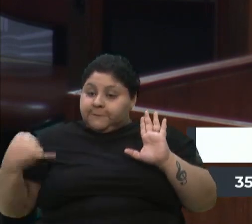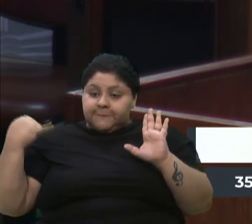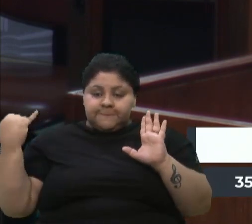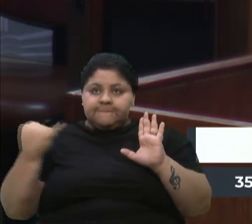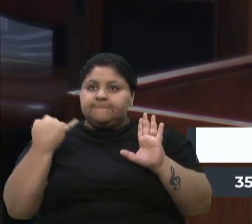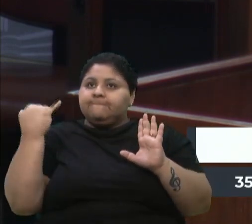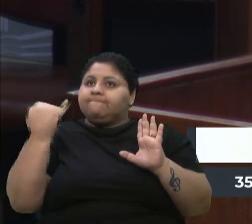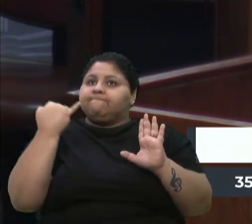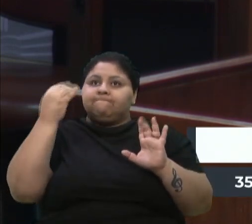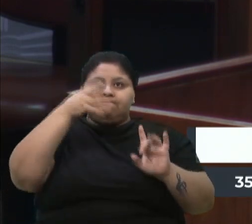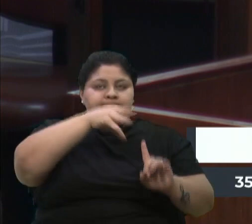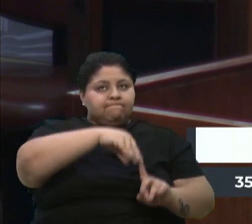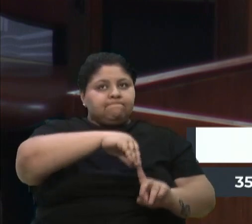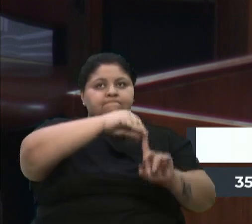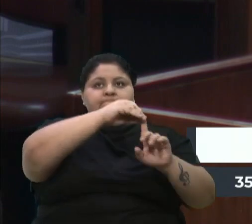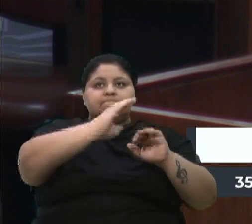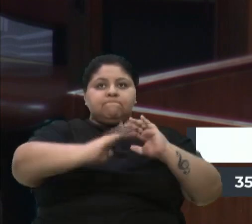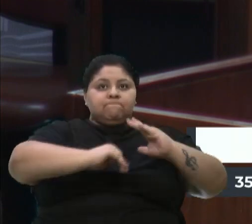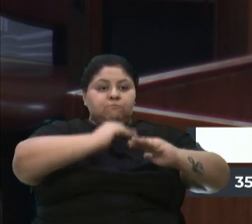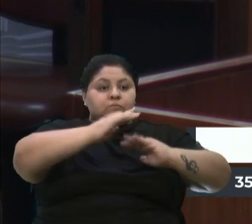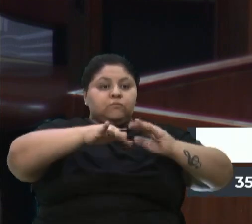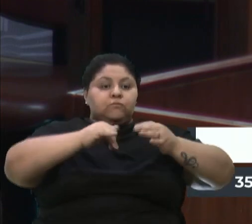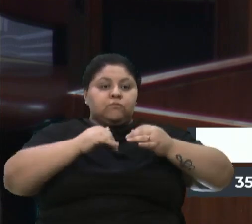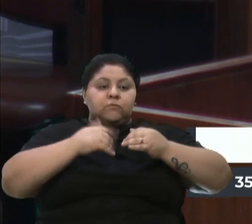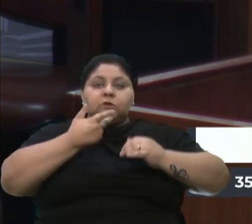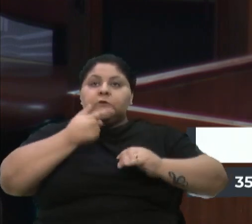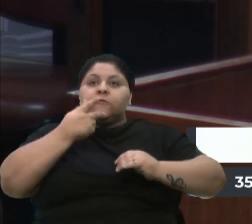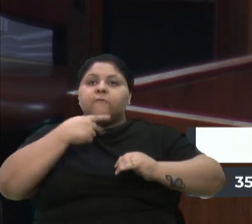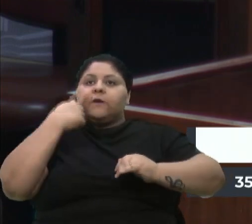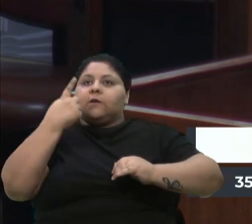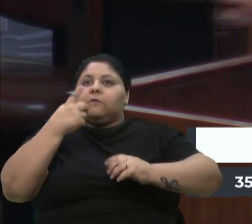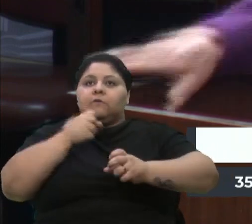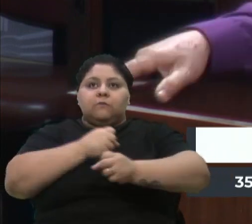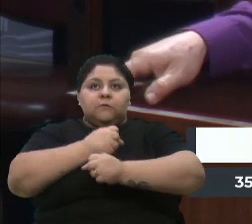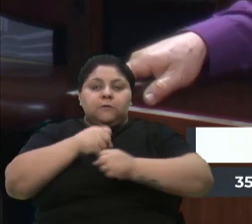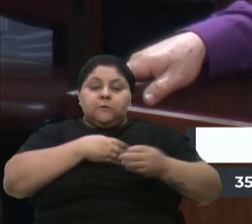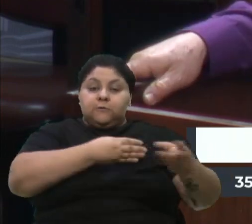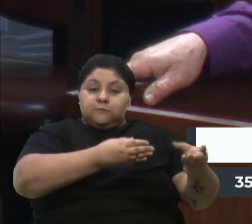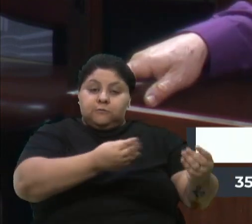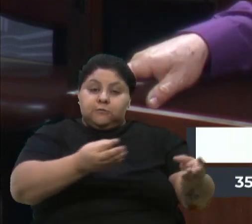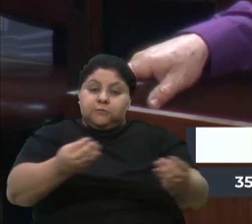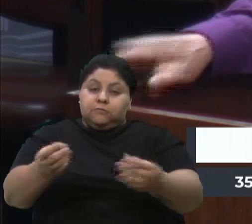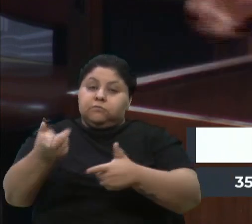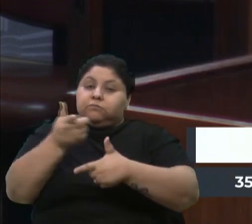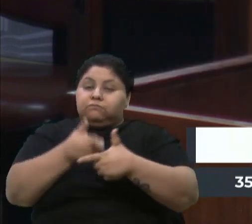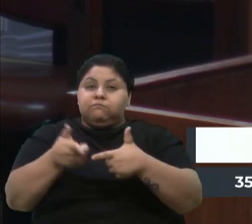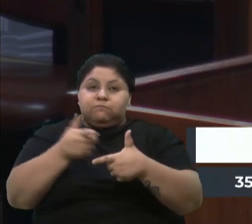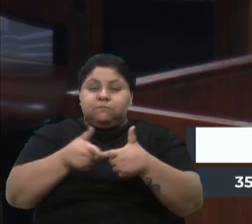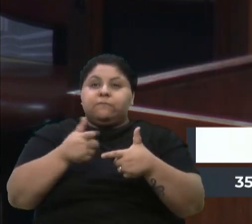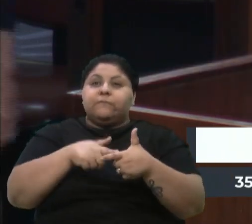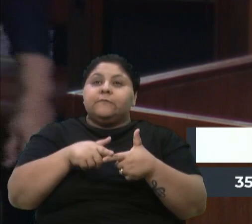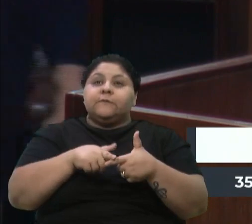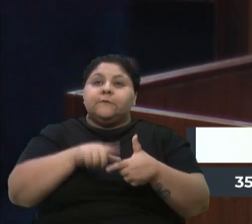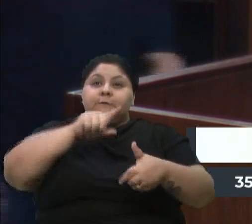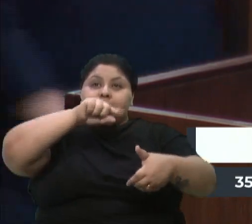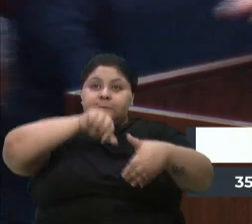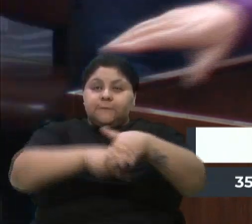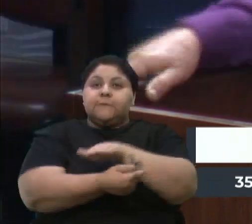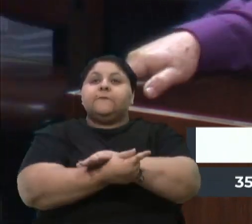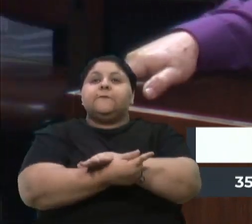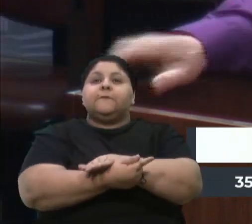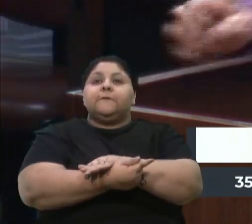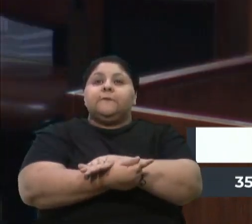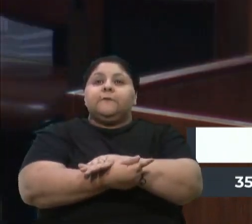importância, principalmente quando se anuncia um ano de muitas intempéries, e aqueles investimentos com estufa